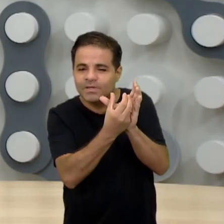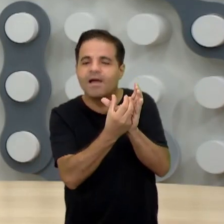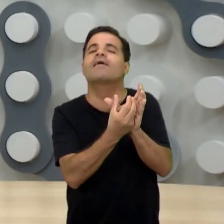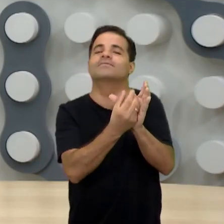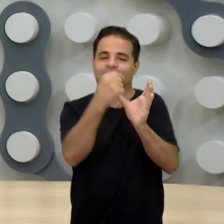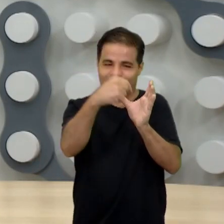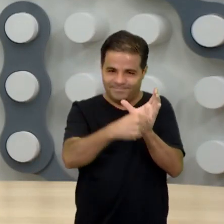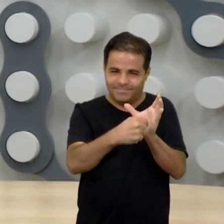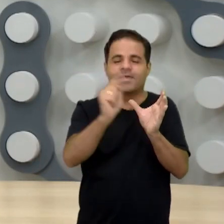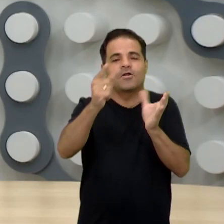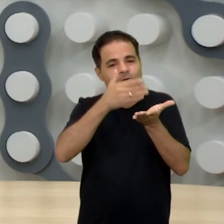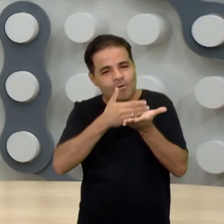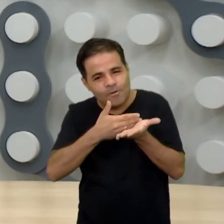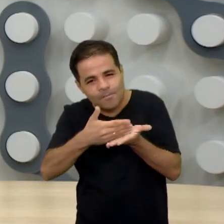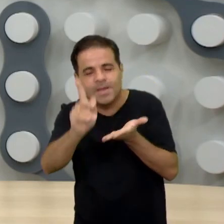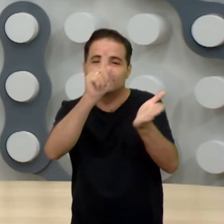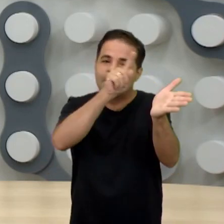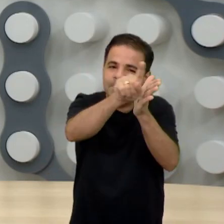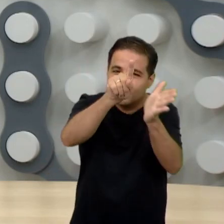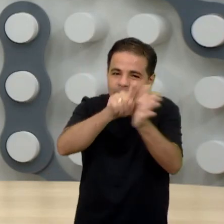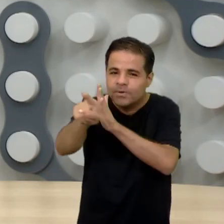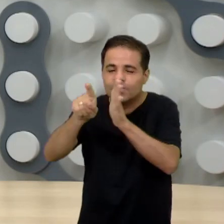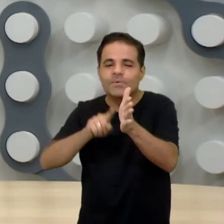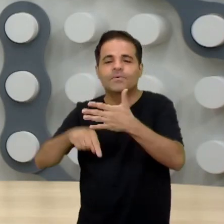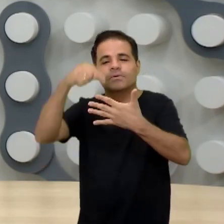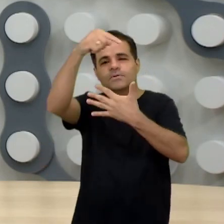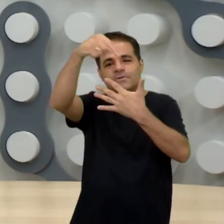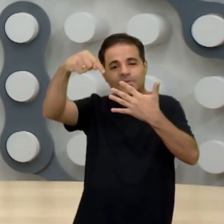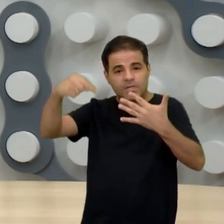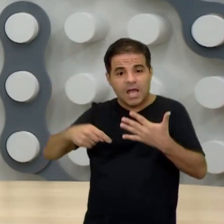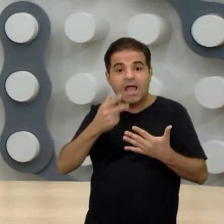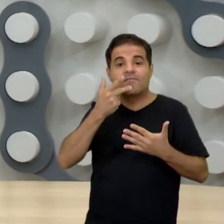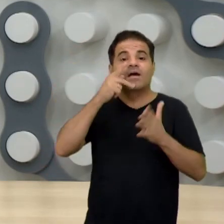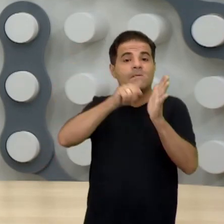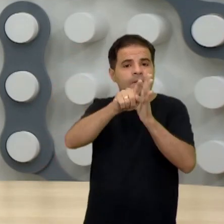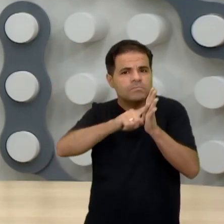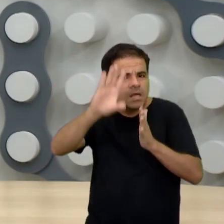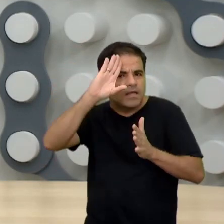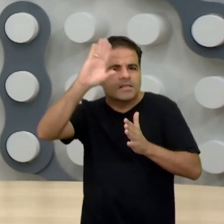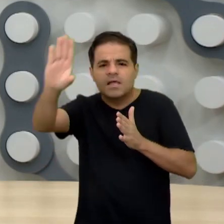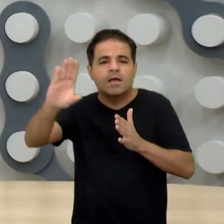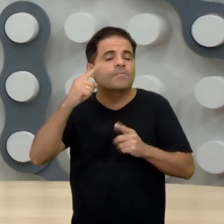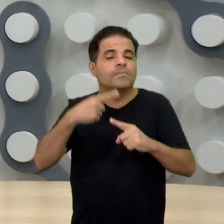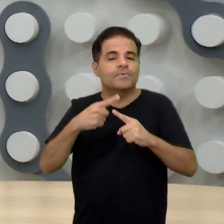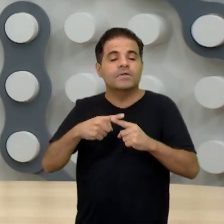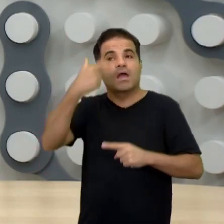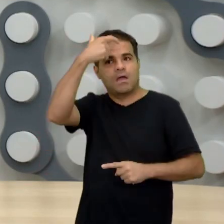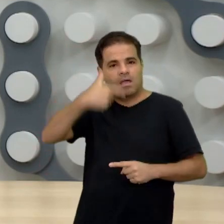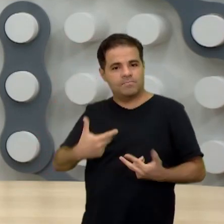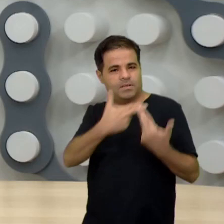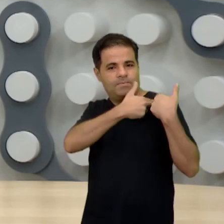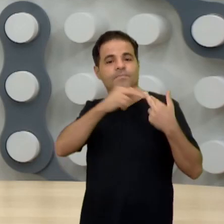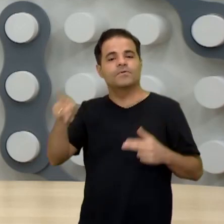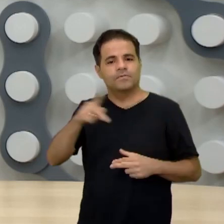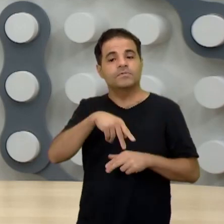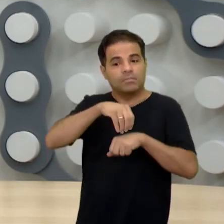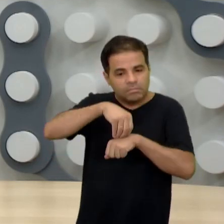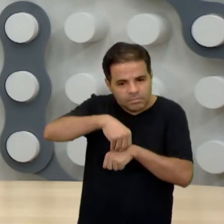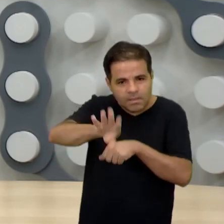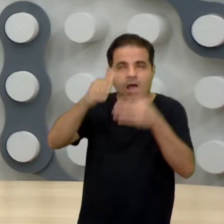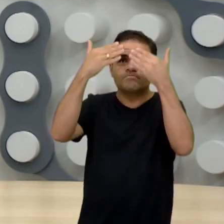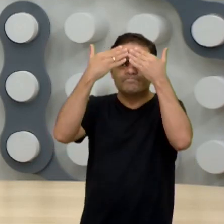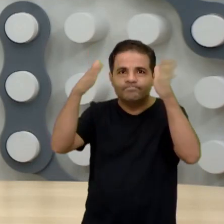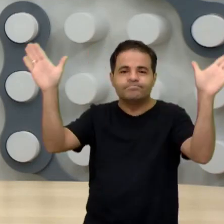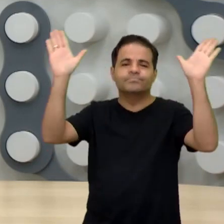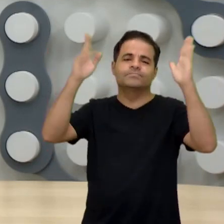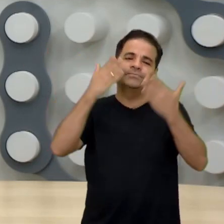que você vai começar a fazer aquelas perguntas norteadoras. A gente fala perguntas norteadoras porque é papel do professor dar um norte para o